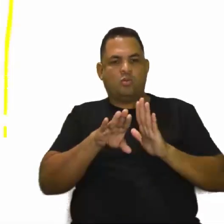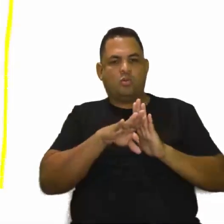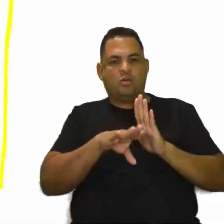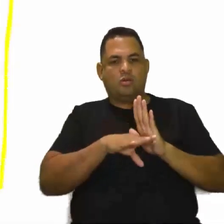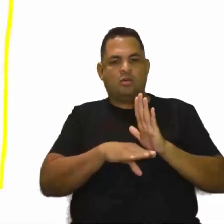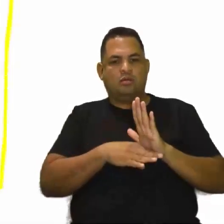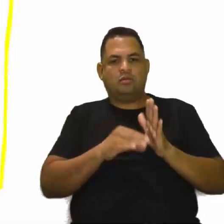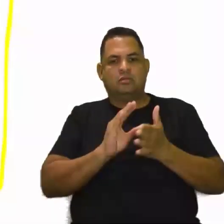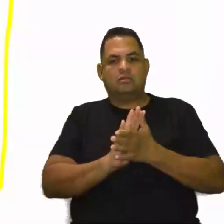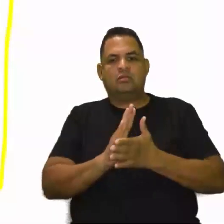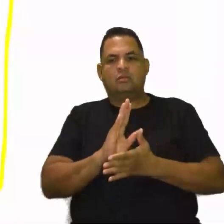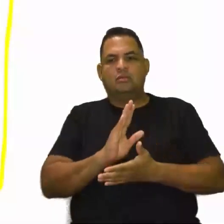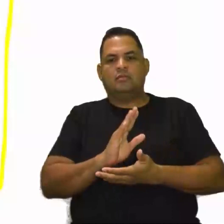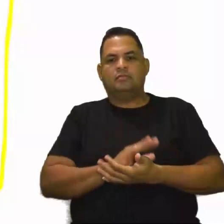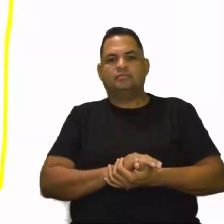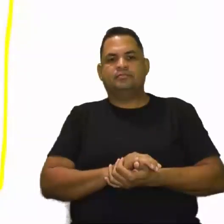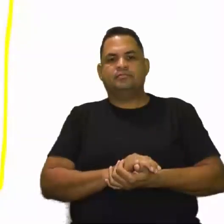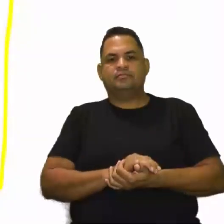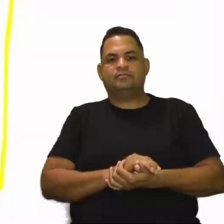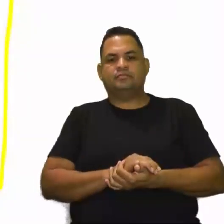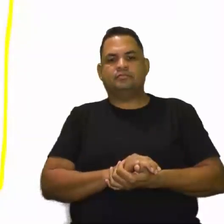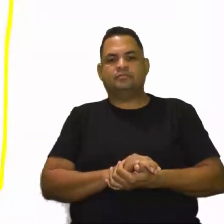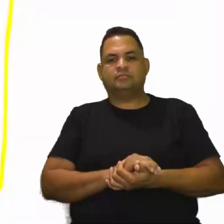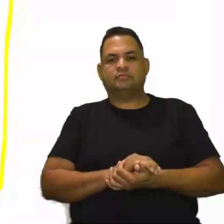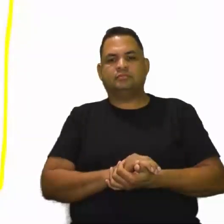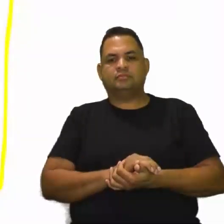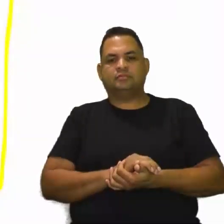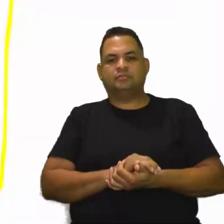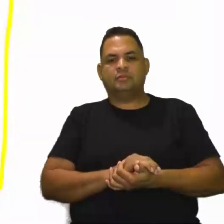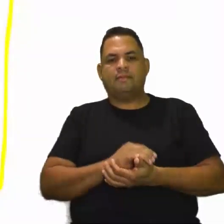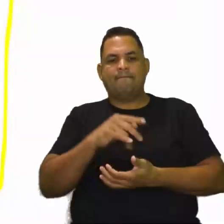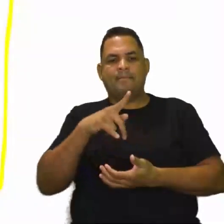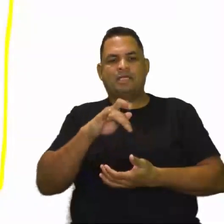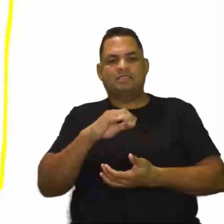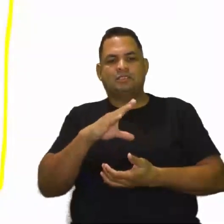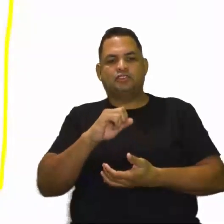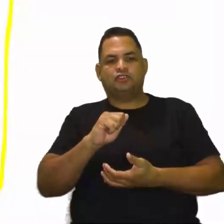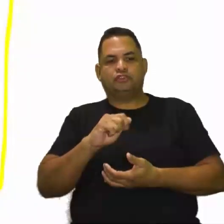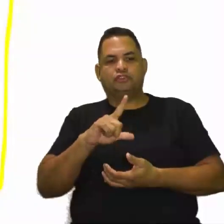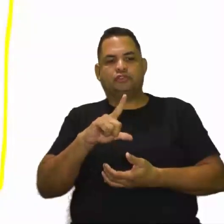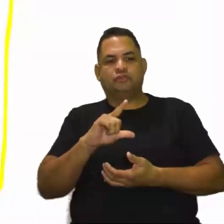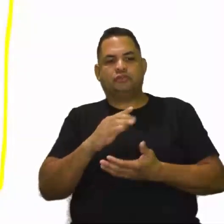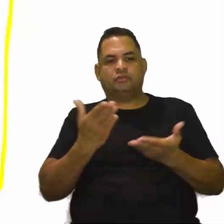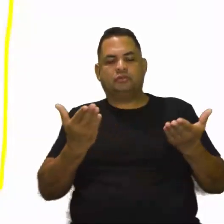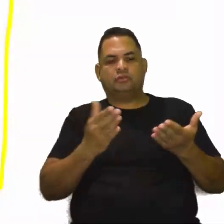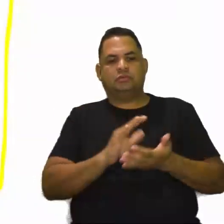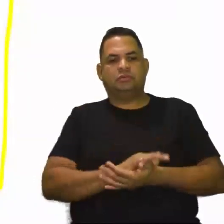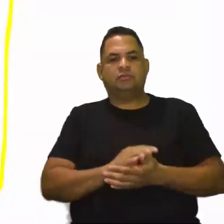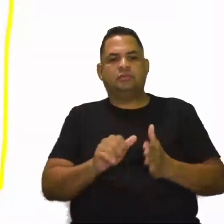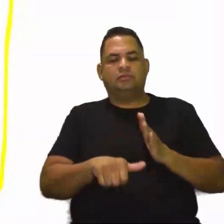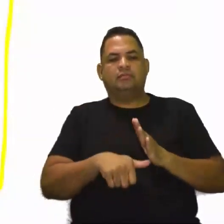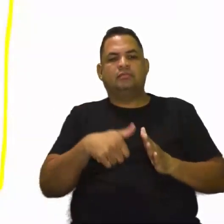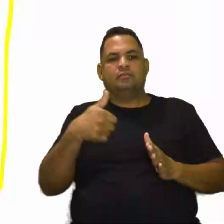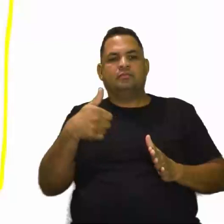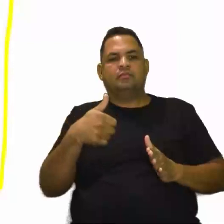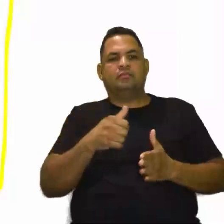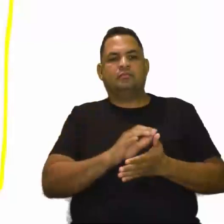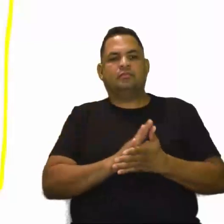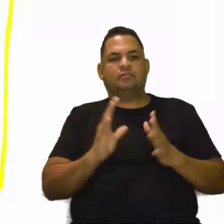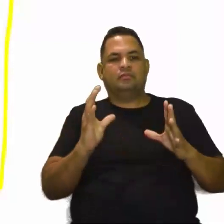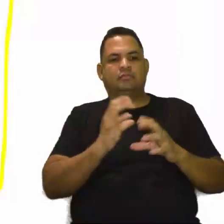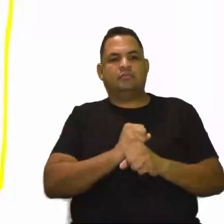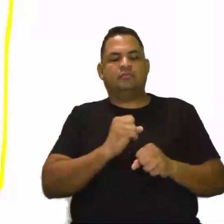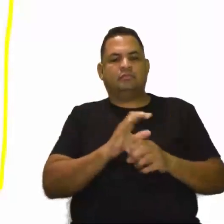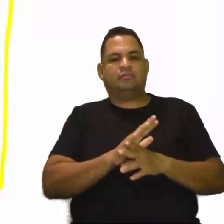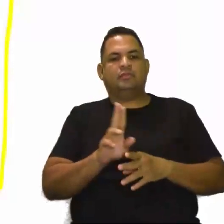por percentil, a gente trouxe a classificação de percentil aqui. Então, vejam bem, primeiro passo é